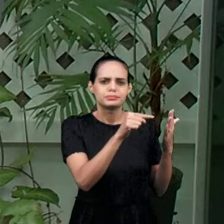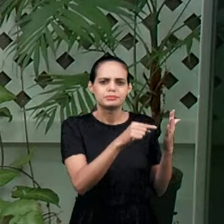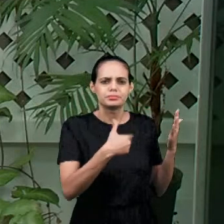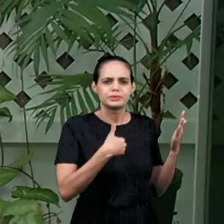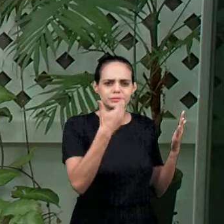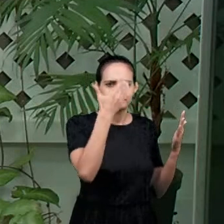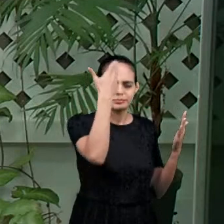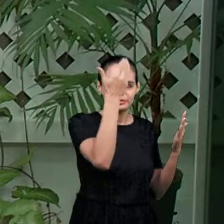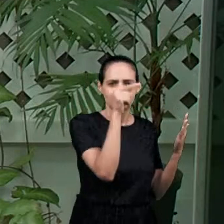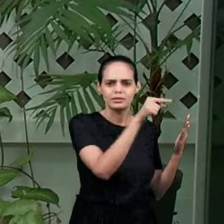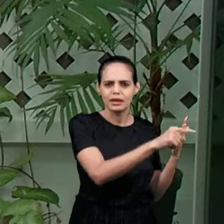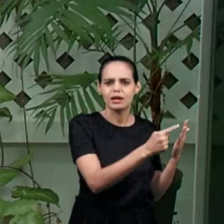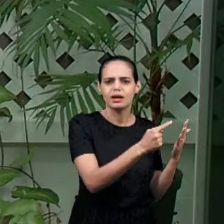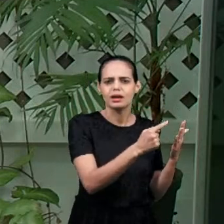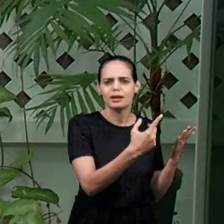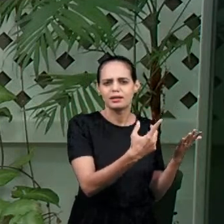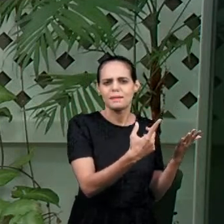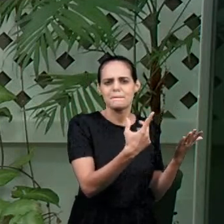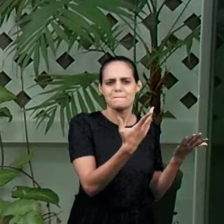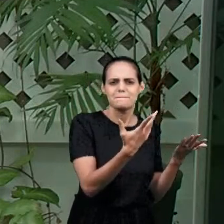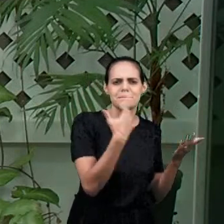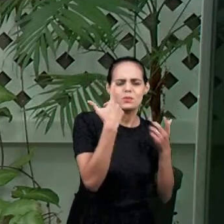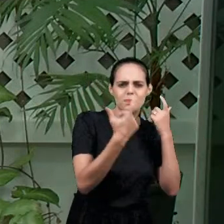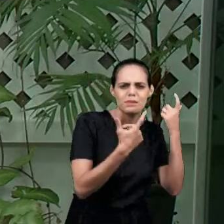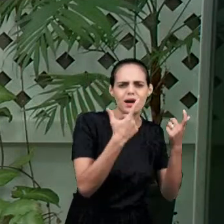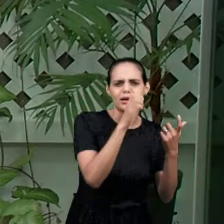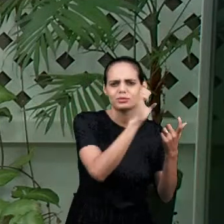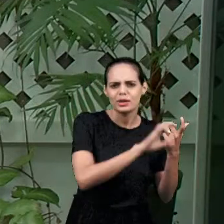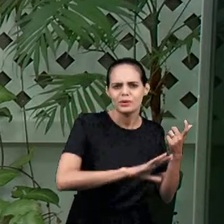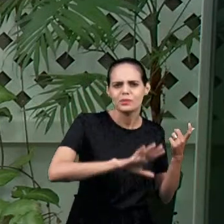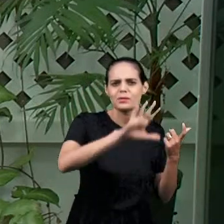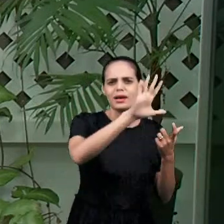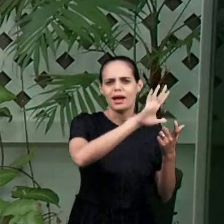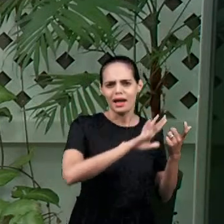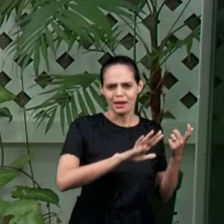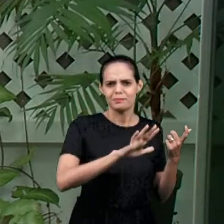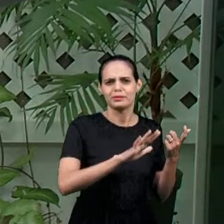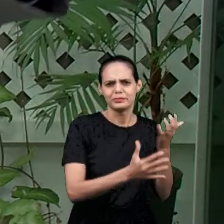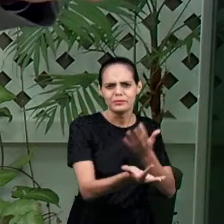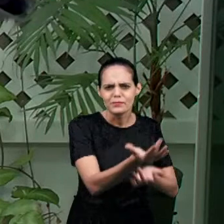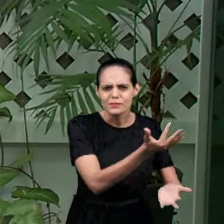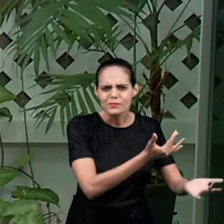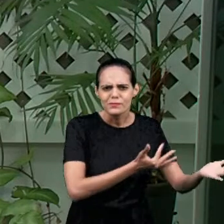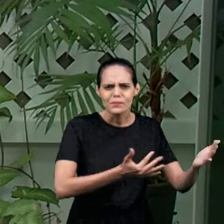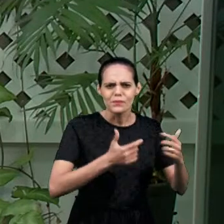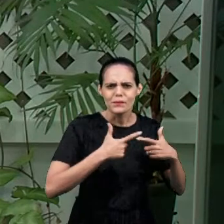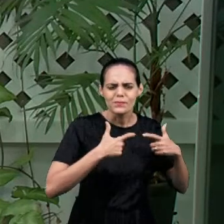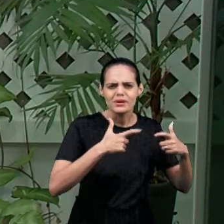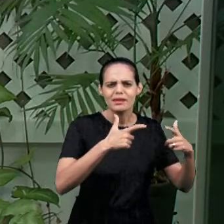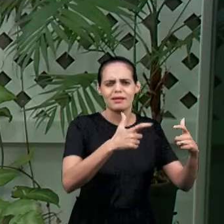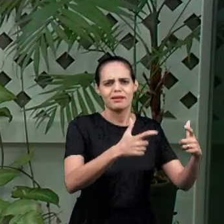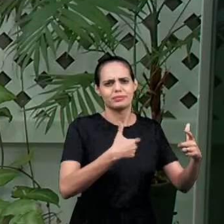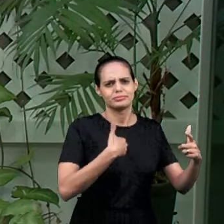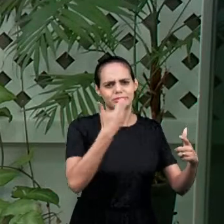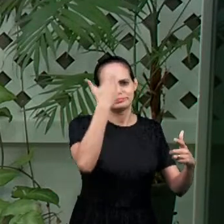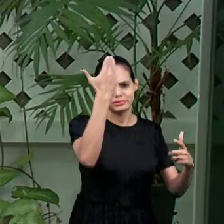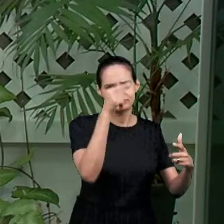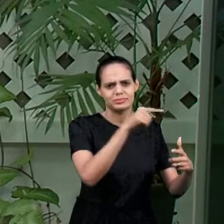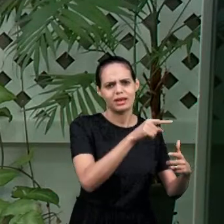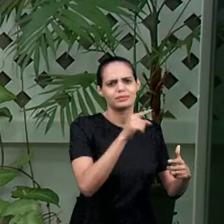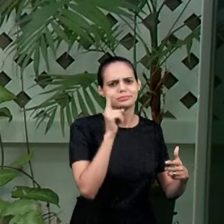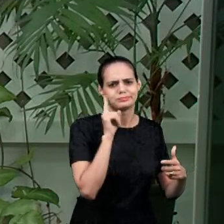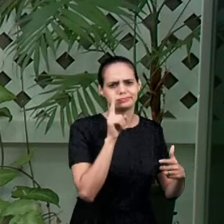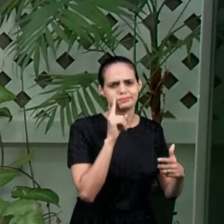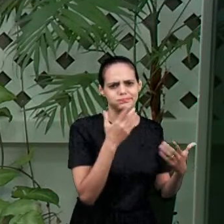Afeganistão, lá na Europa, fogo para todo lado, incêndio. Nós estamos nesse